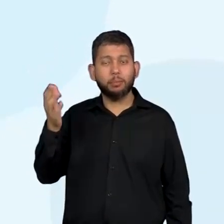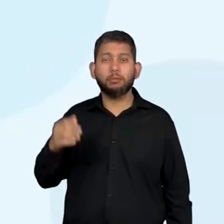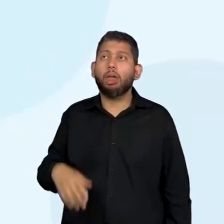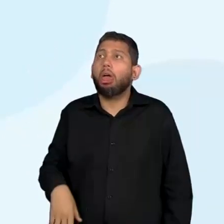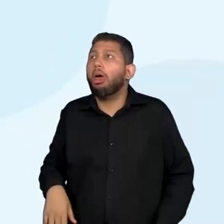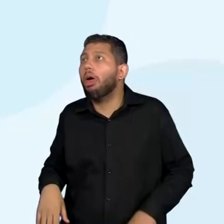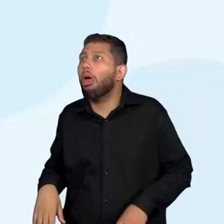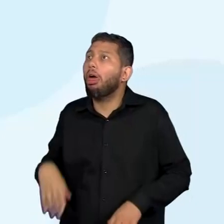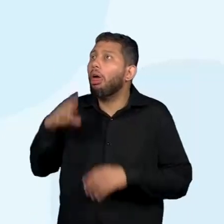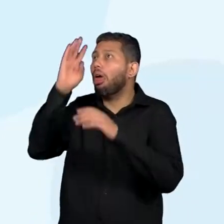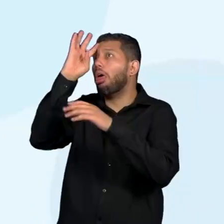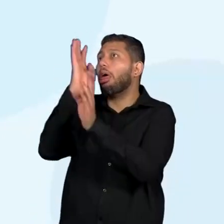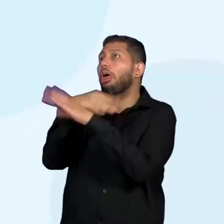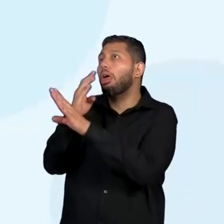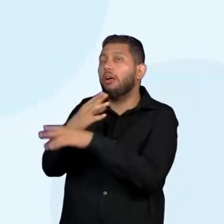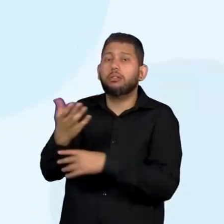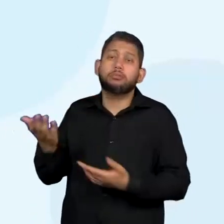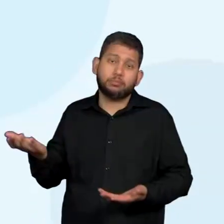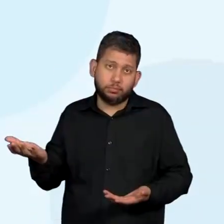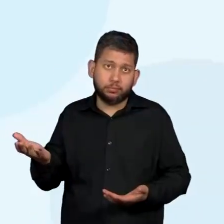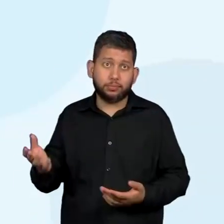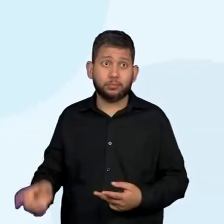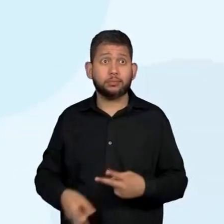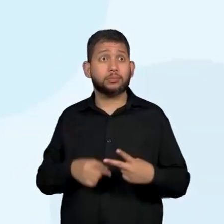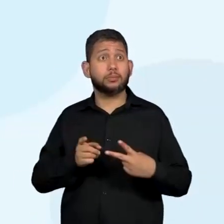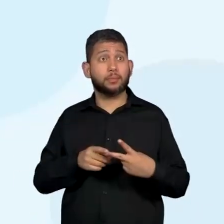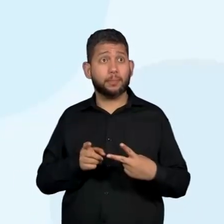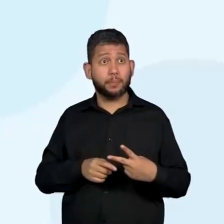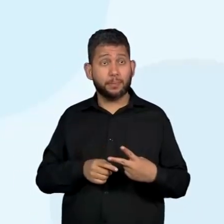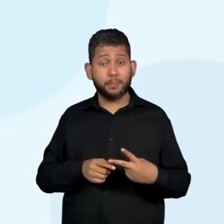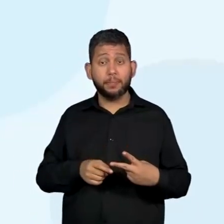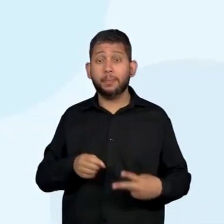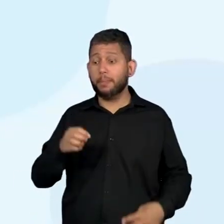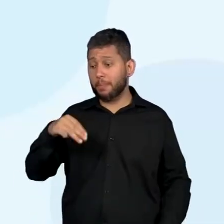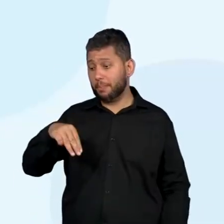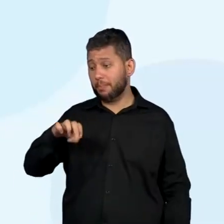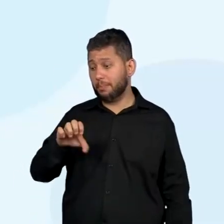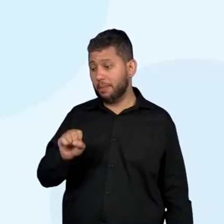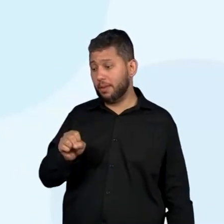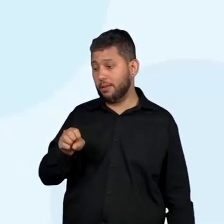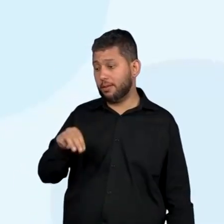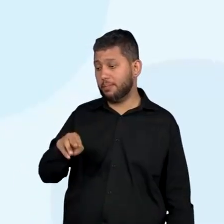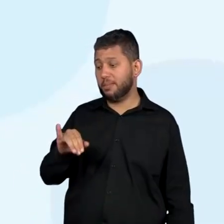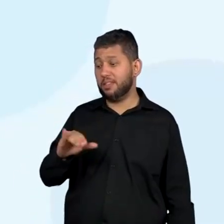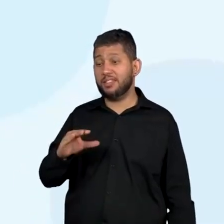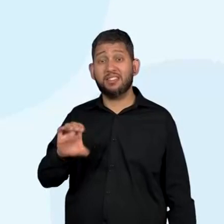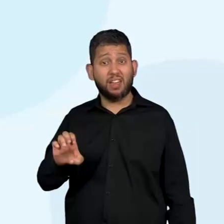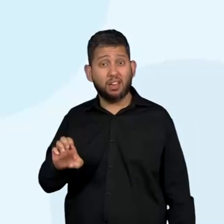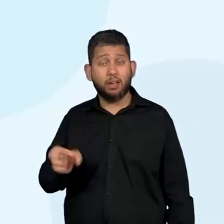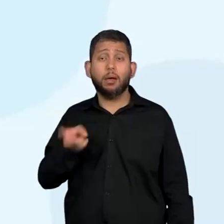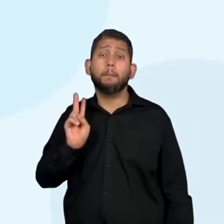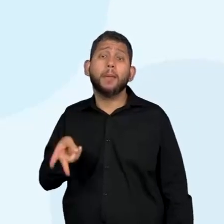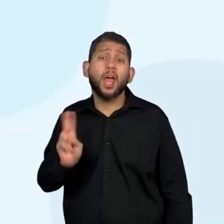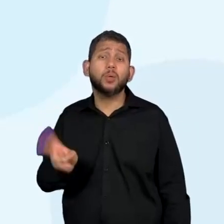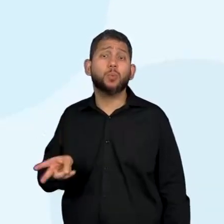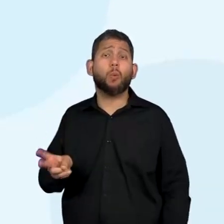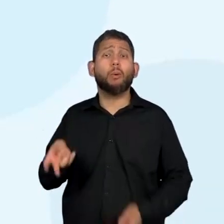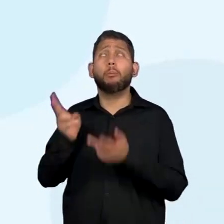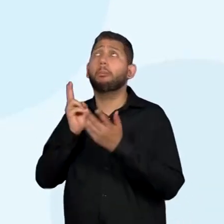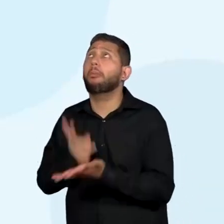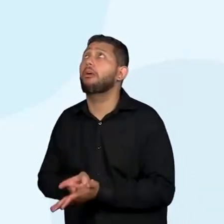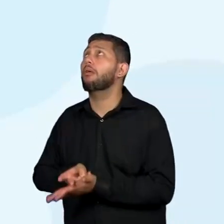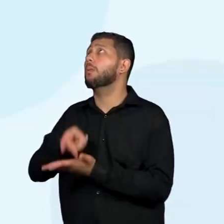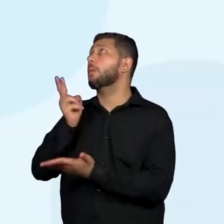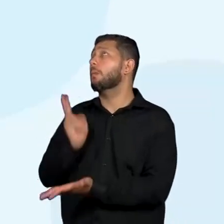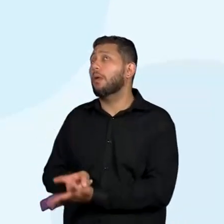quê? Tolice. No caso do mesmice, é aquela quando a gente usa para sempre o